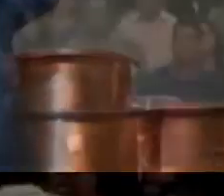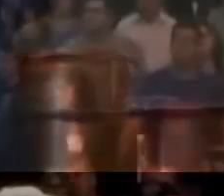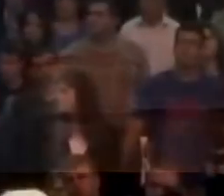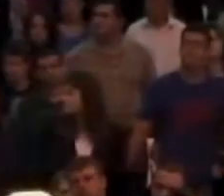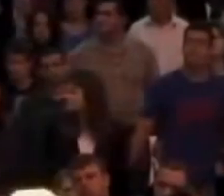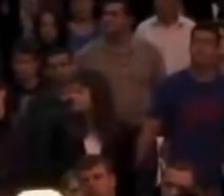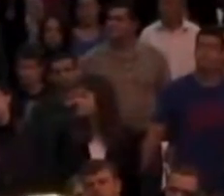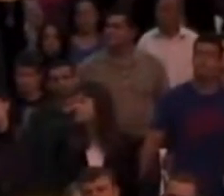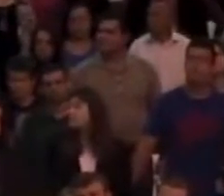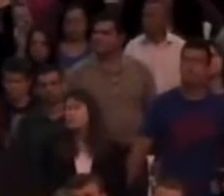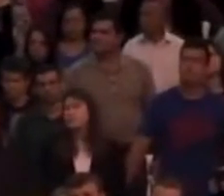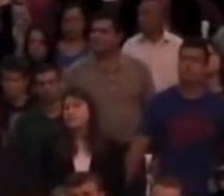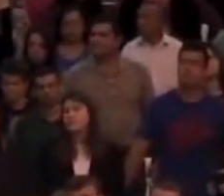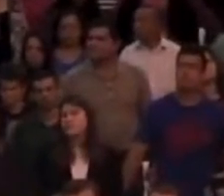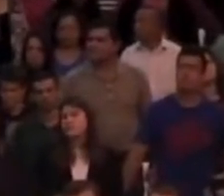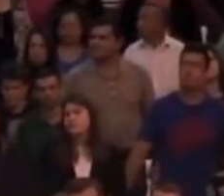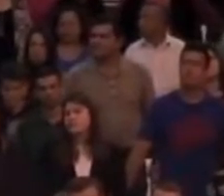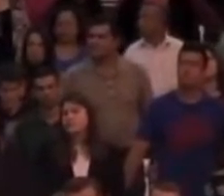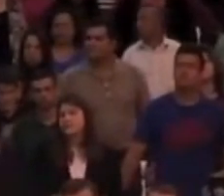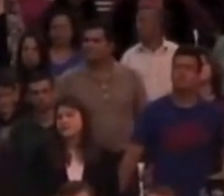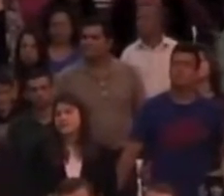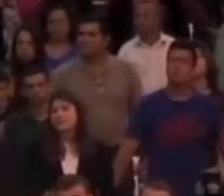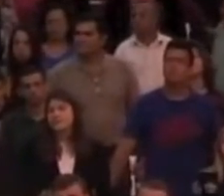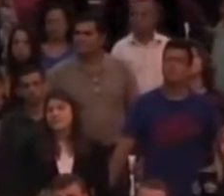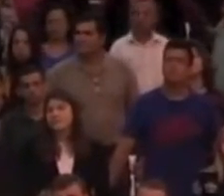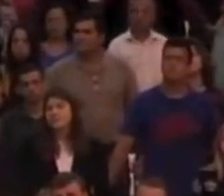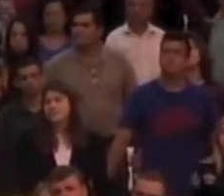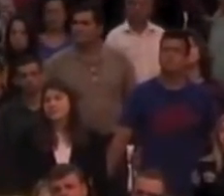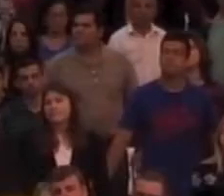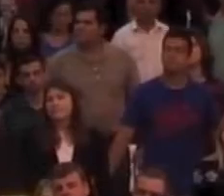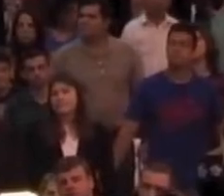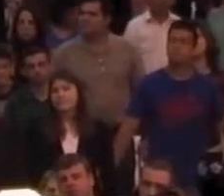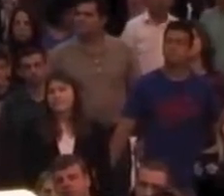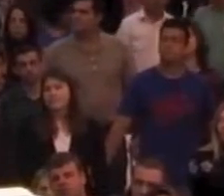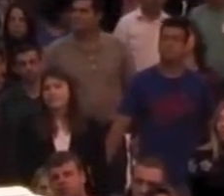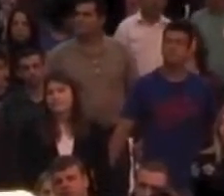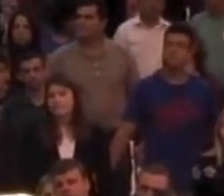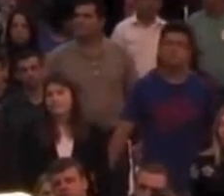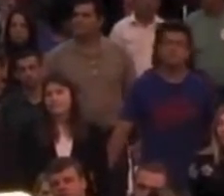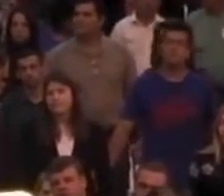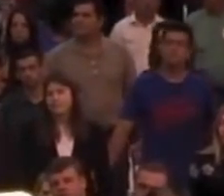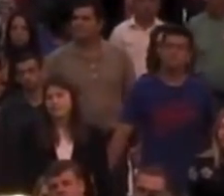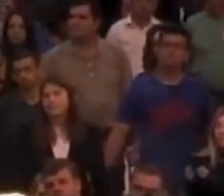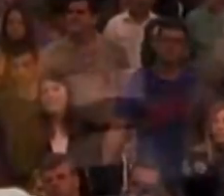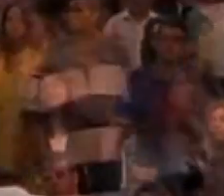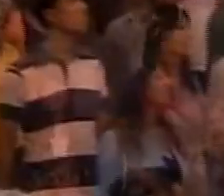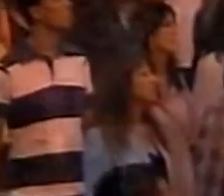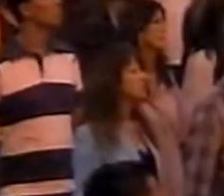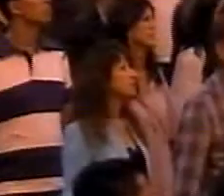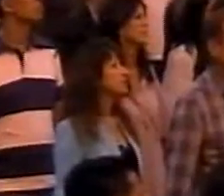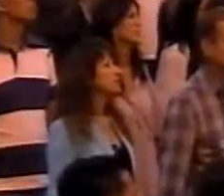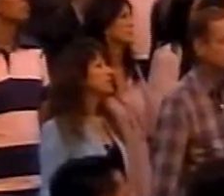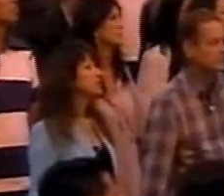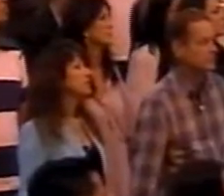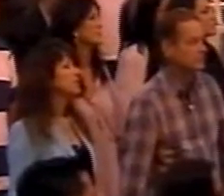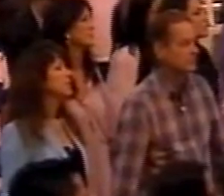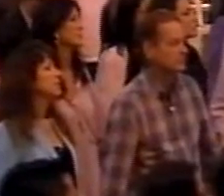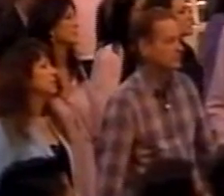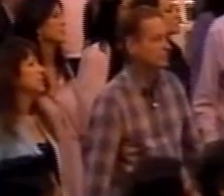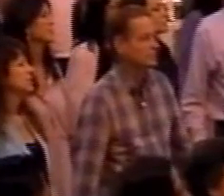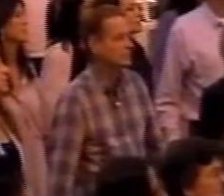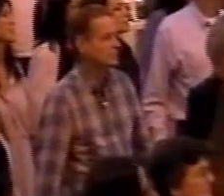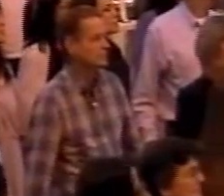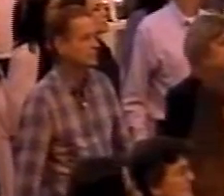ver. Está afastado. Faz tempo que você está afastado, querido. Hoje é o dia da virada, em nome de Jesus, tá? Quem mais? Está afastada,